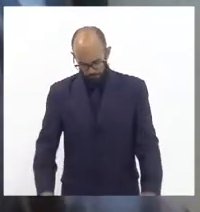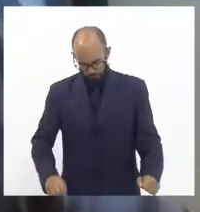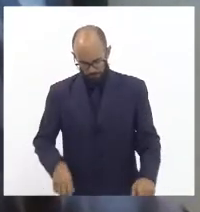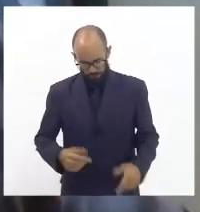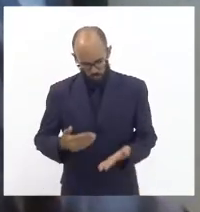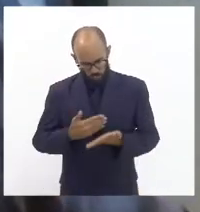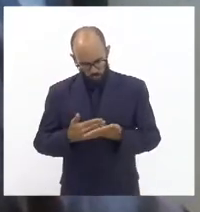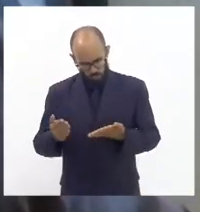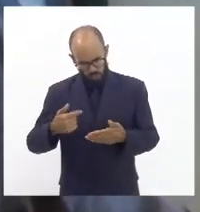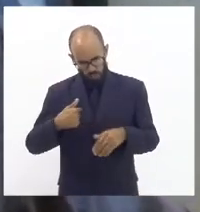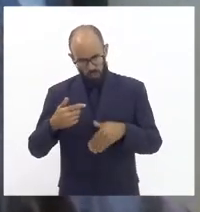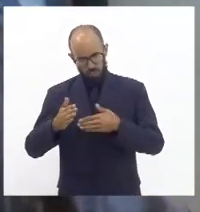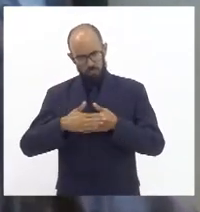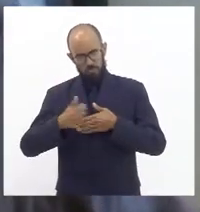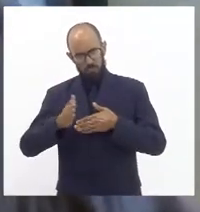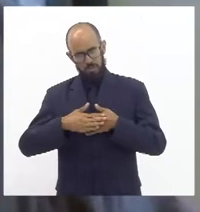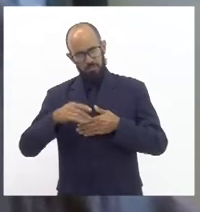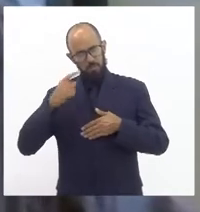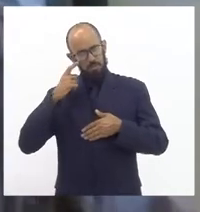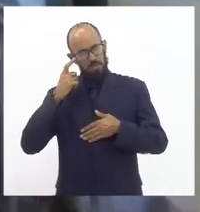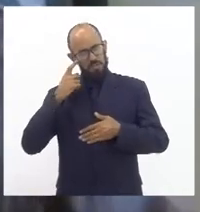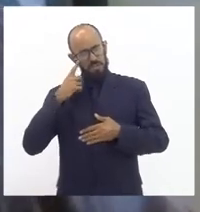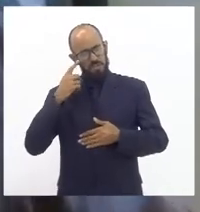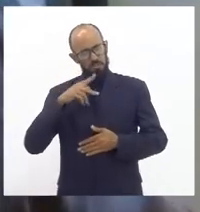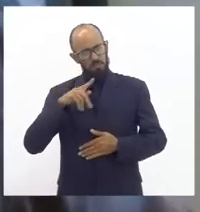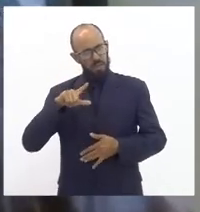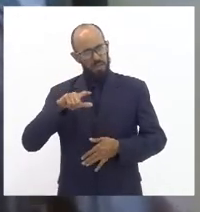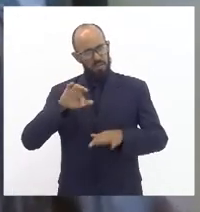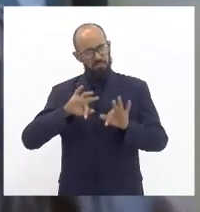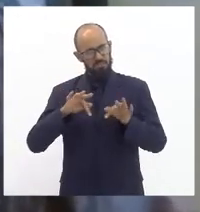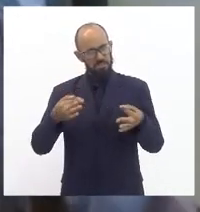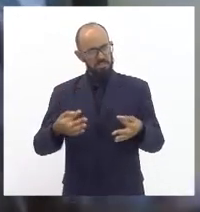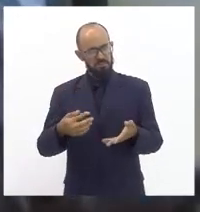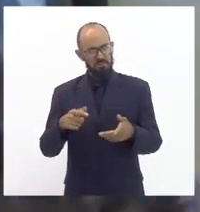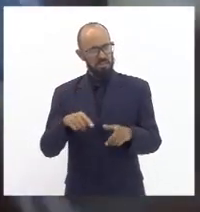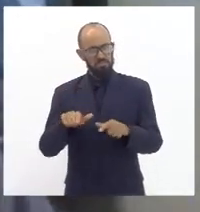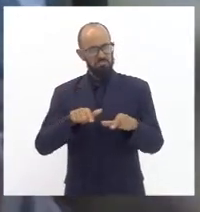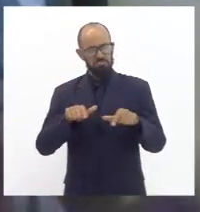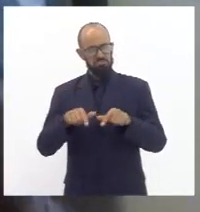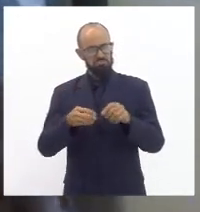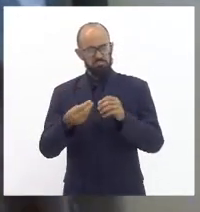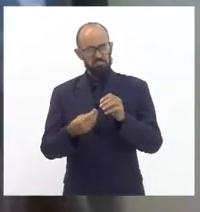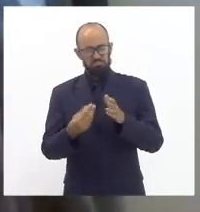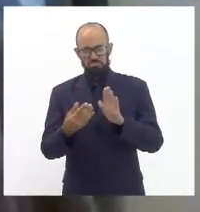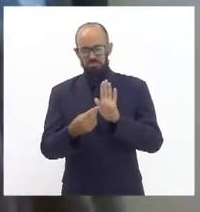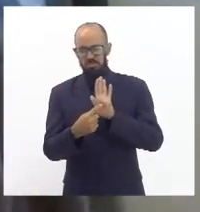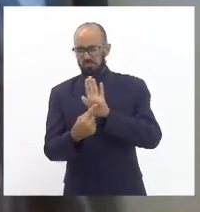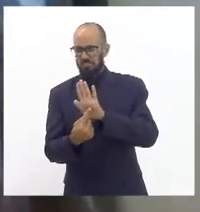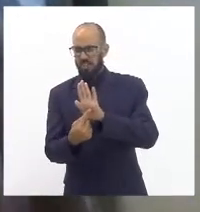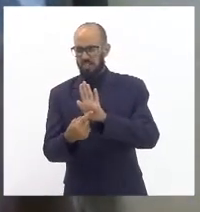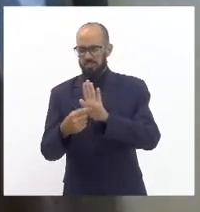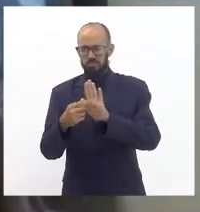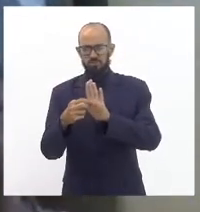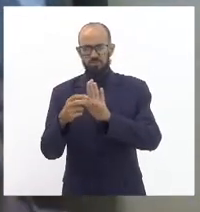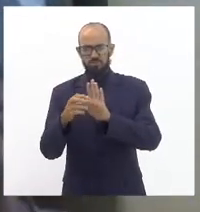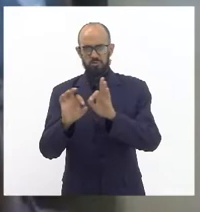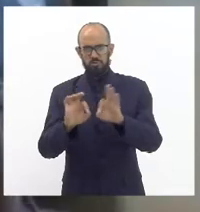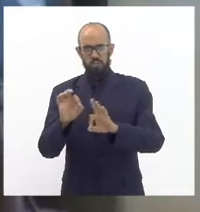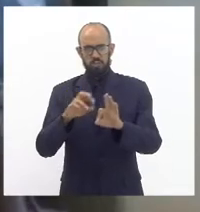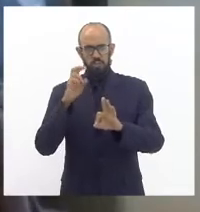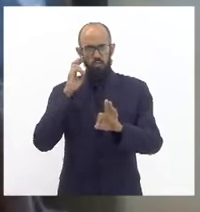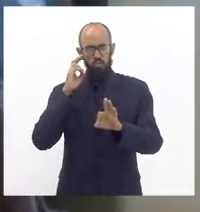início eu próprio Achei que o projeto era muito simples na questão de prestação de contas dos projetos culturais depois